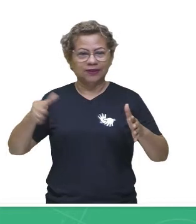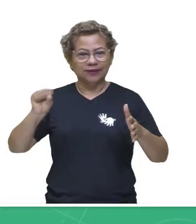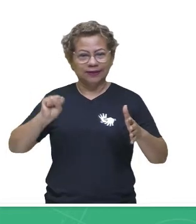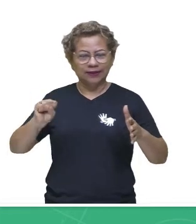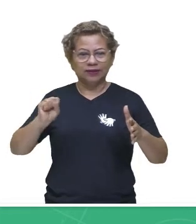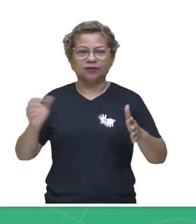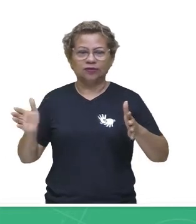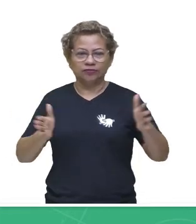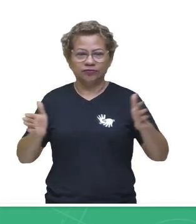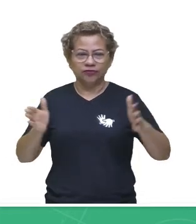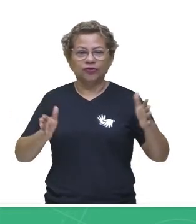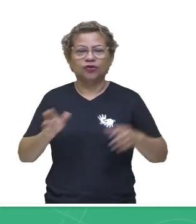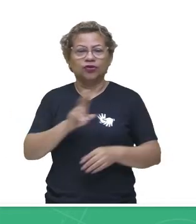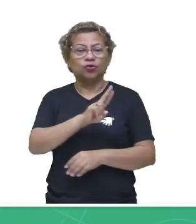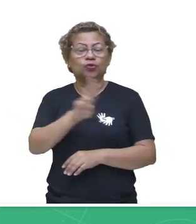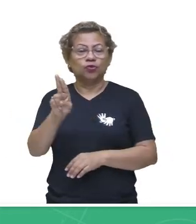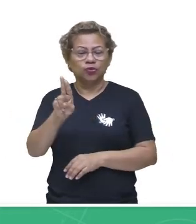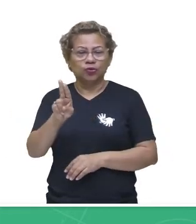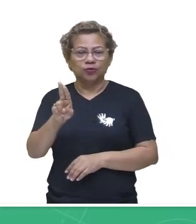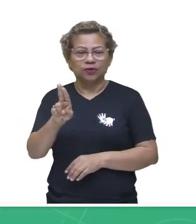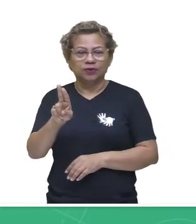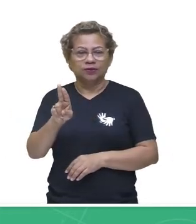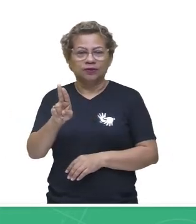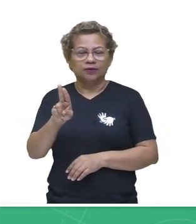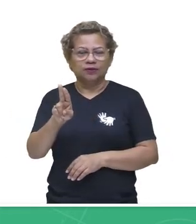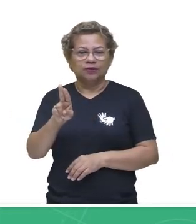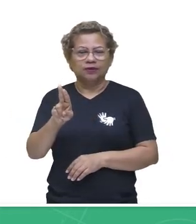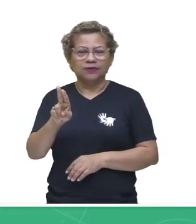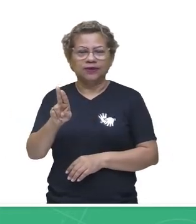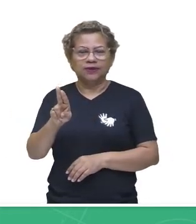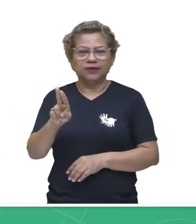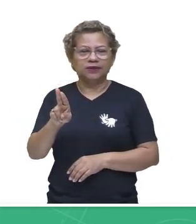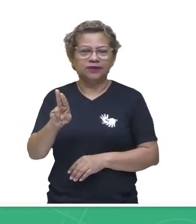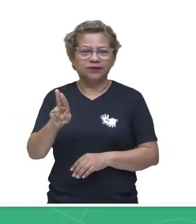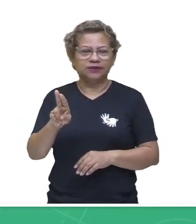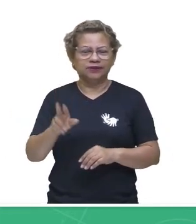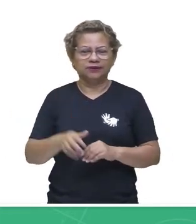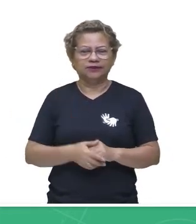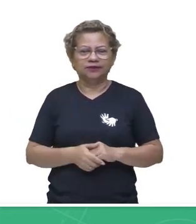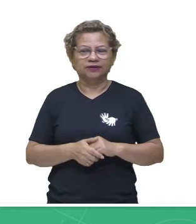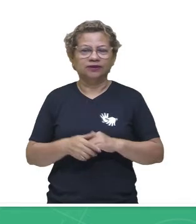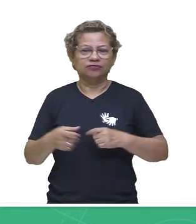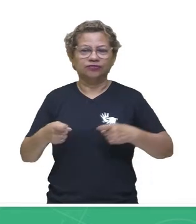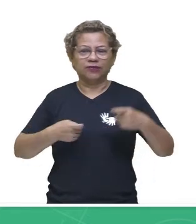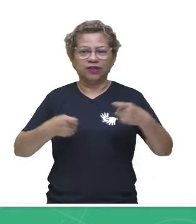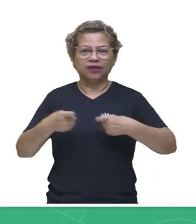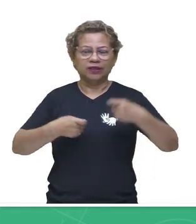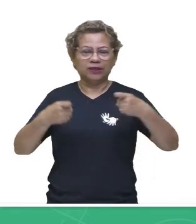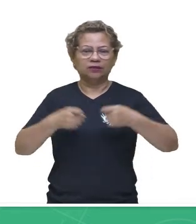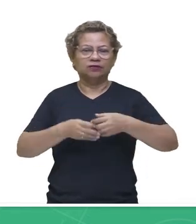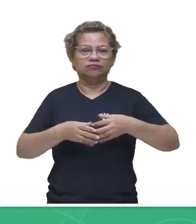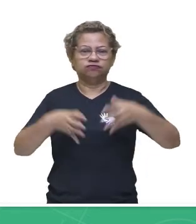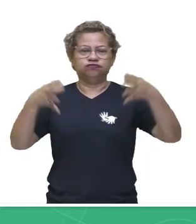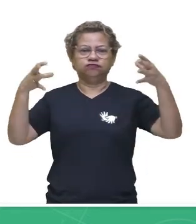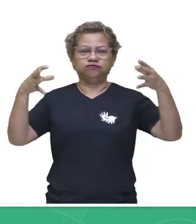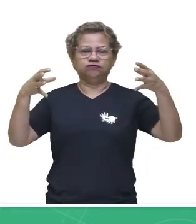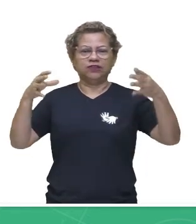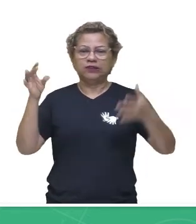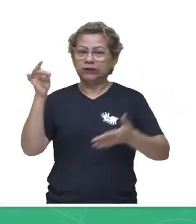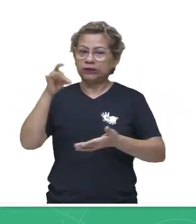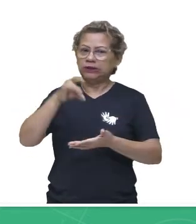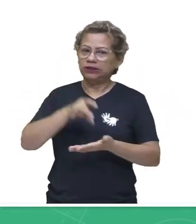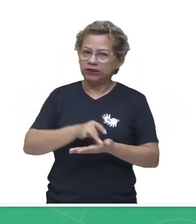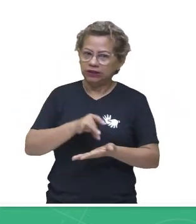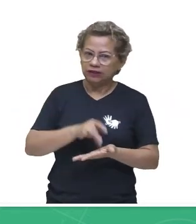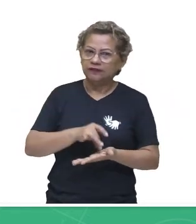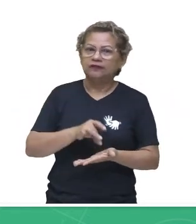1914 a 1918, foi chamada de a Grande Guerra, ou ainda a mãe de todas as guerras. De fato, ela